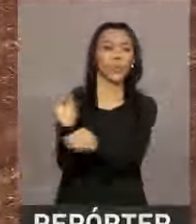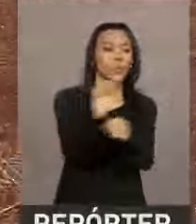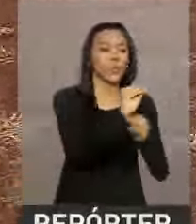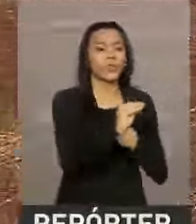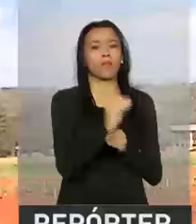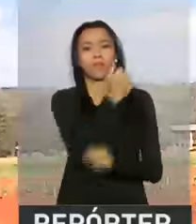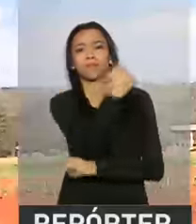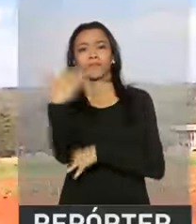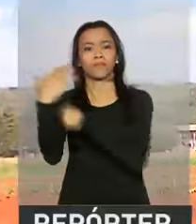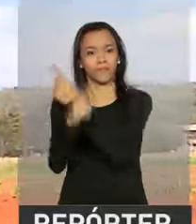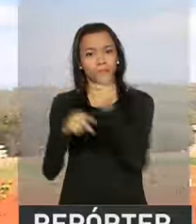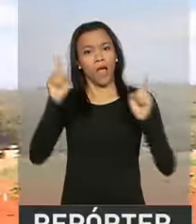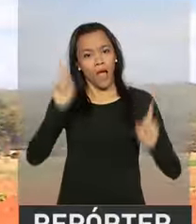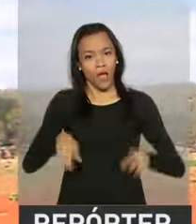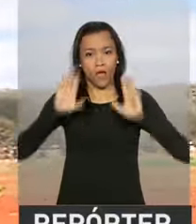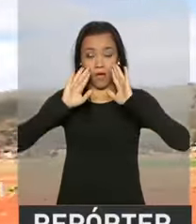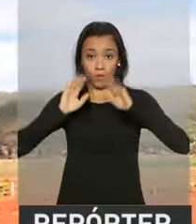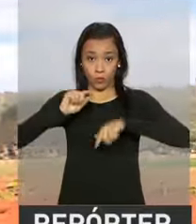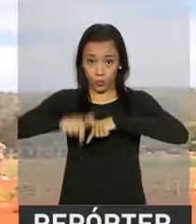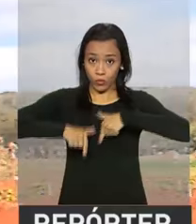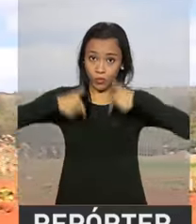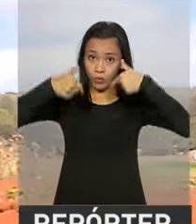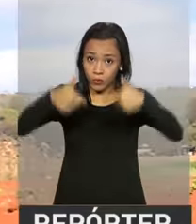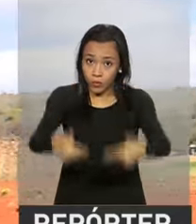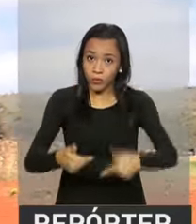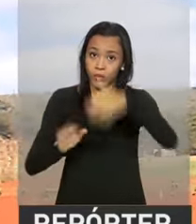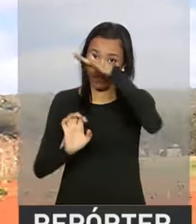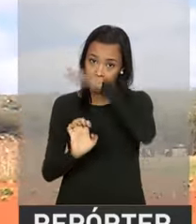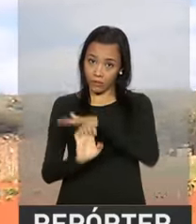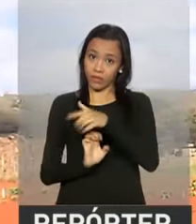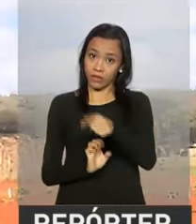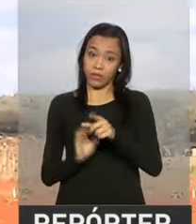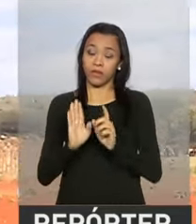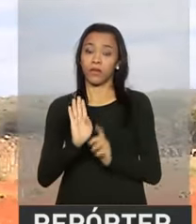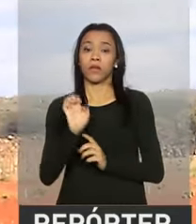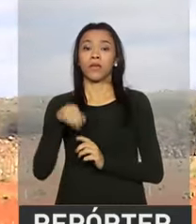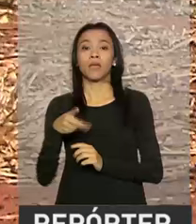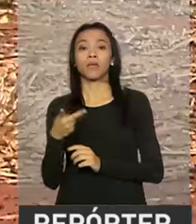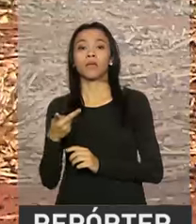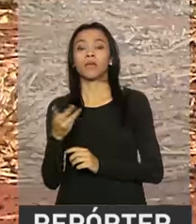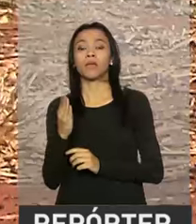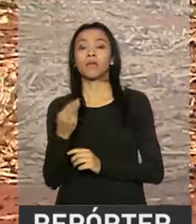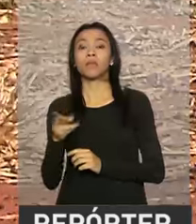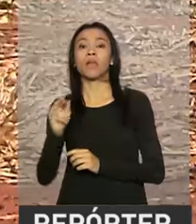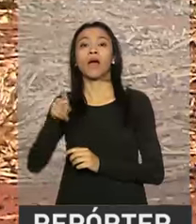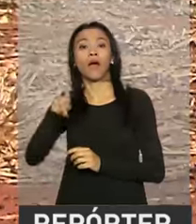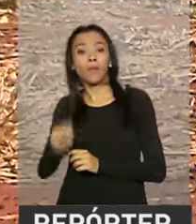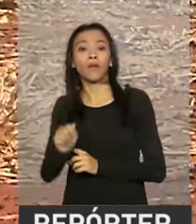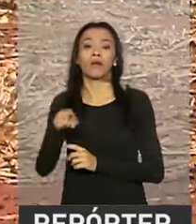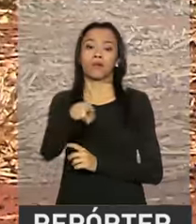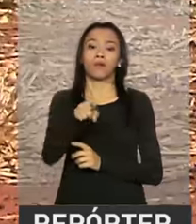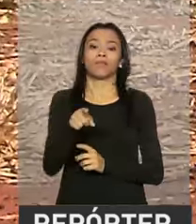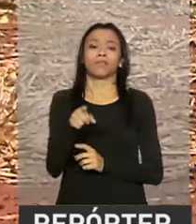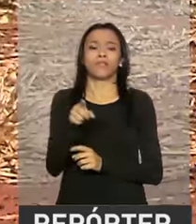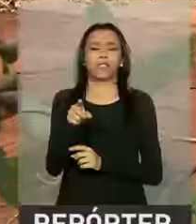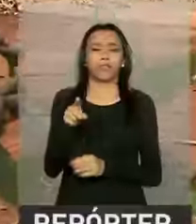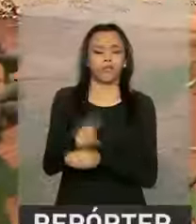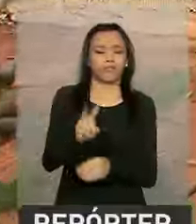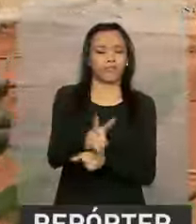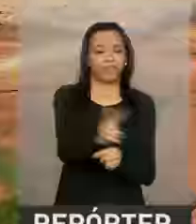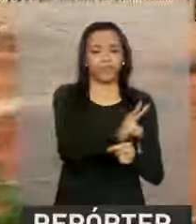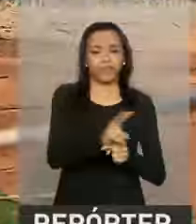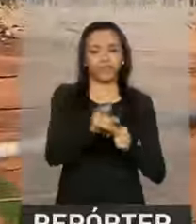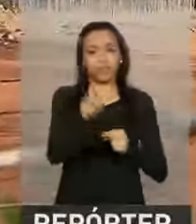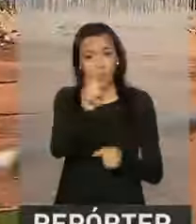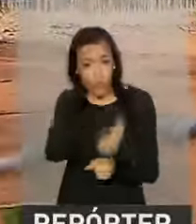da Embrapa. Atualmente, existem tecnologias que permitem aumentar a produção sem expandir a área cultivada.